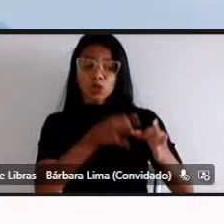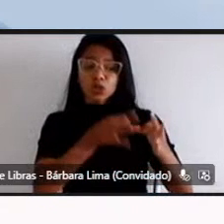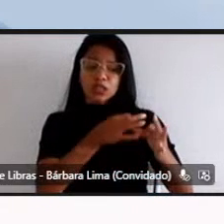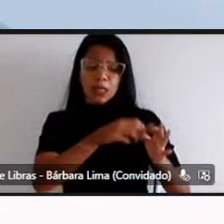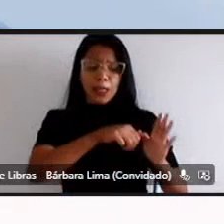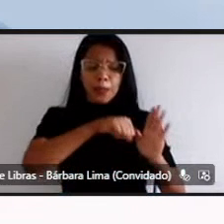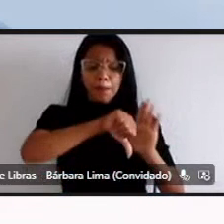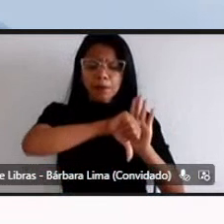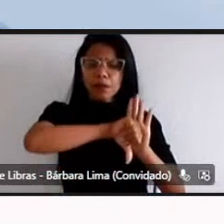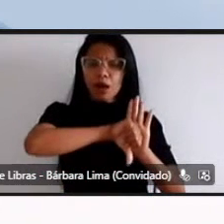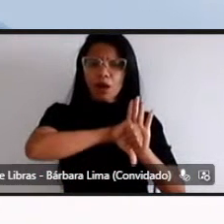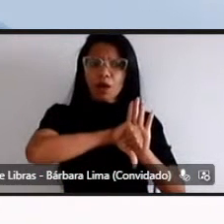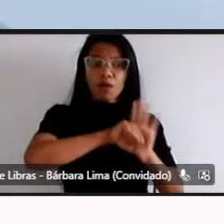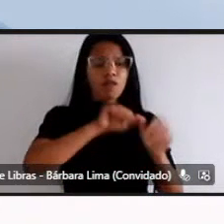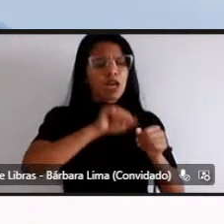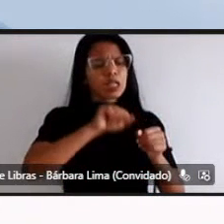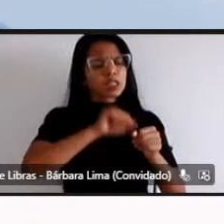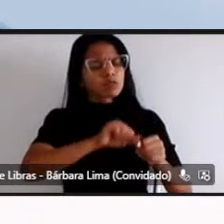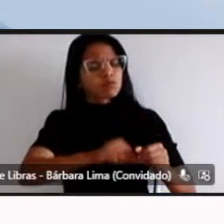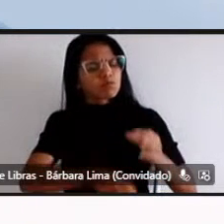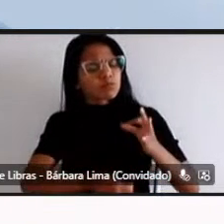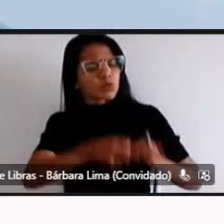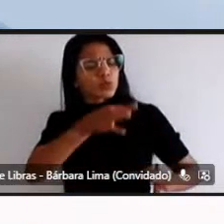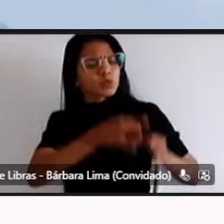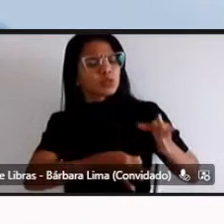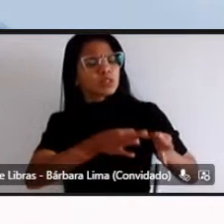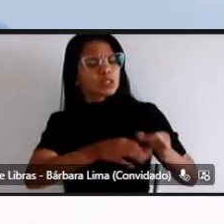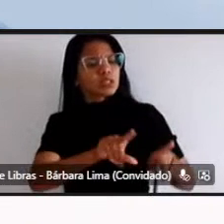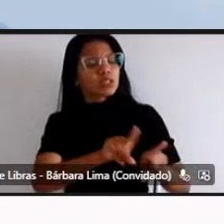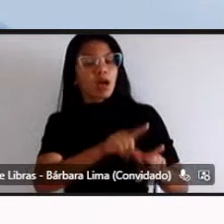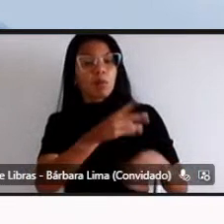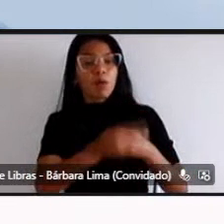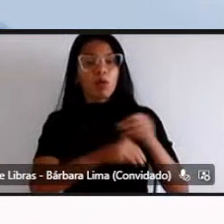justiça criminal fazendo justiça, com o